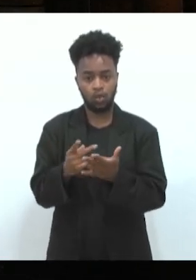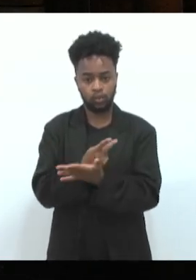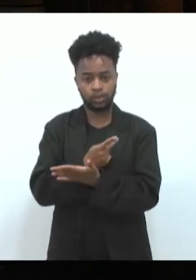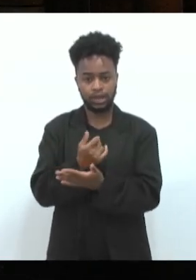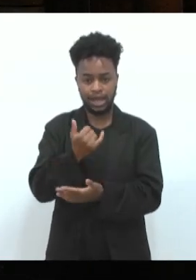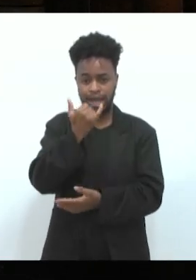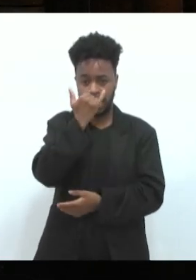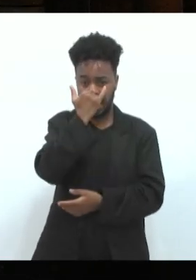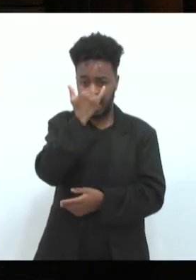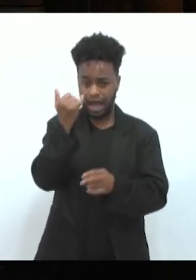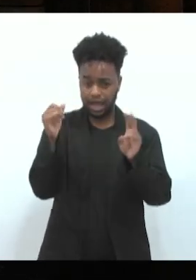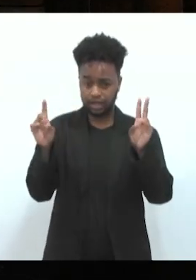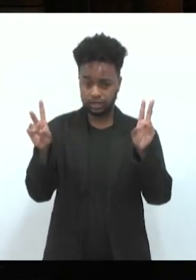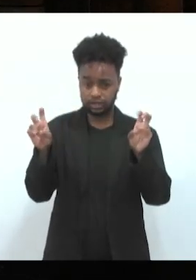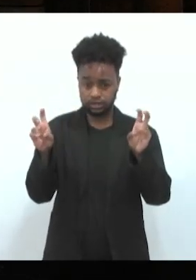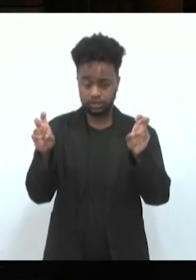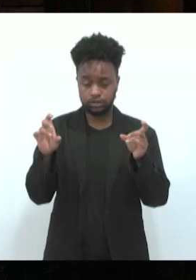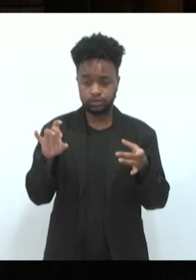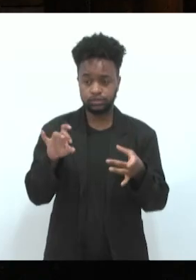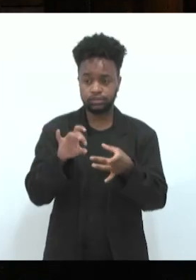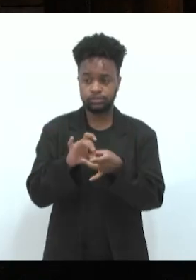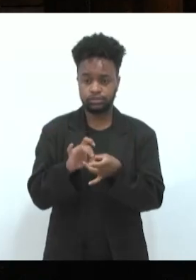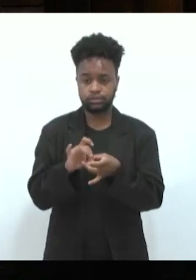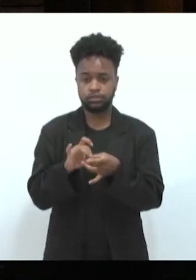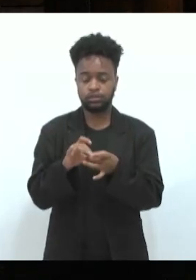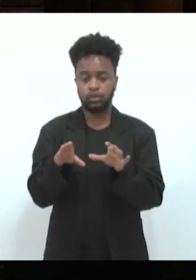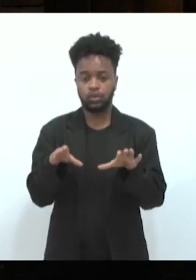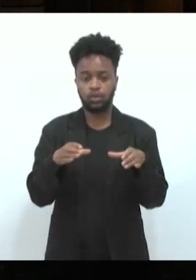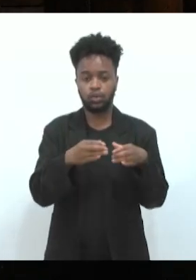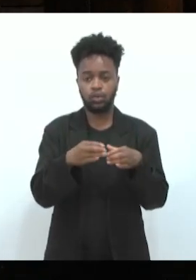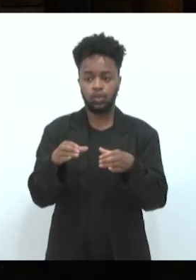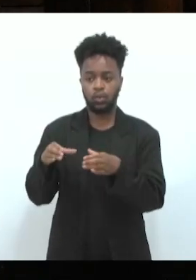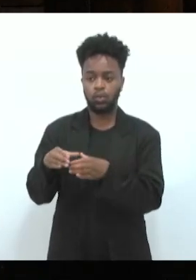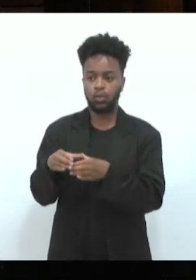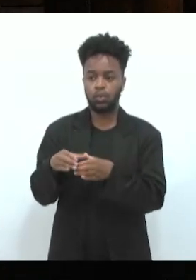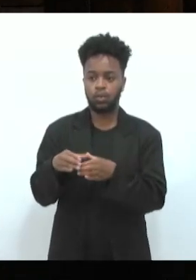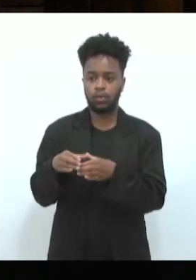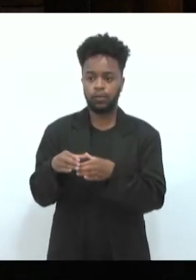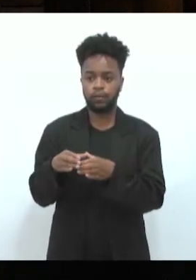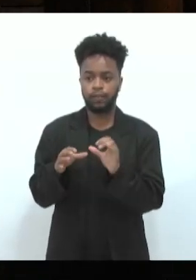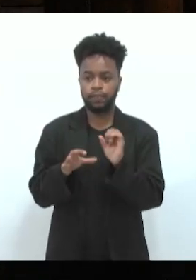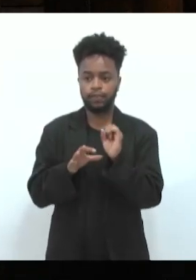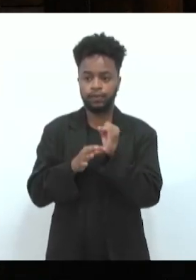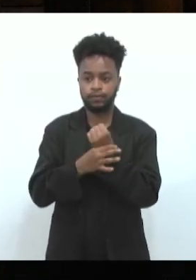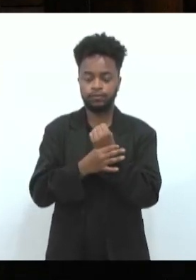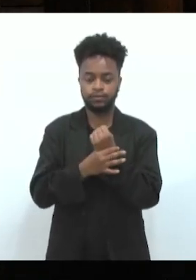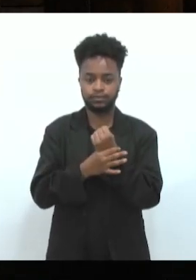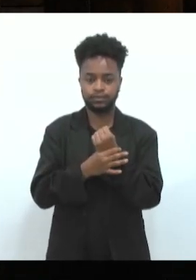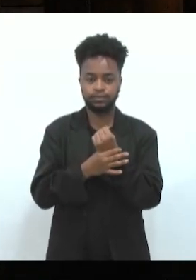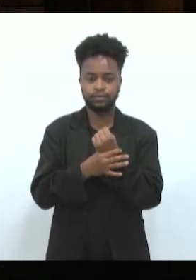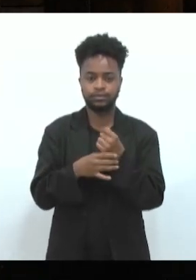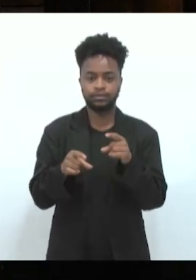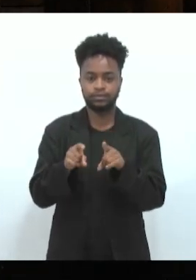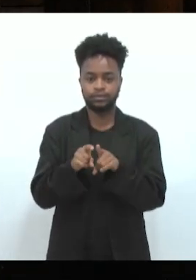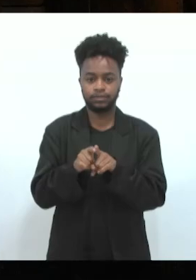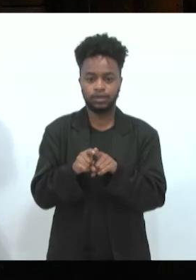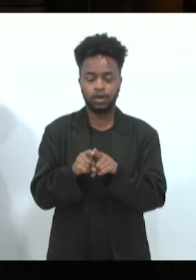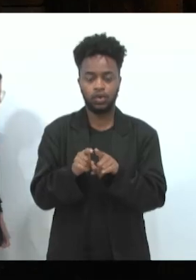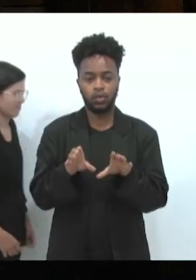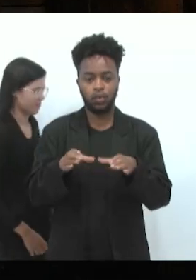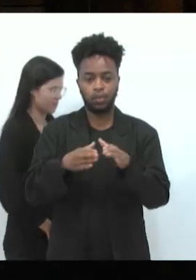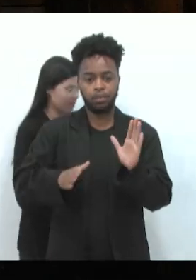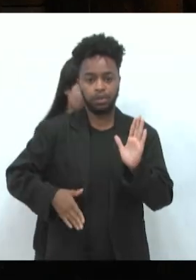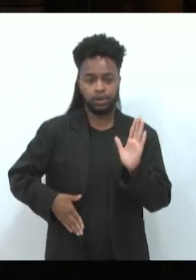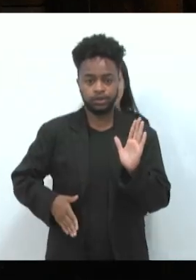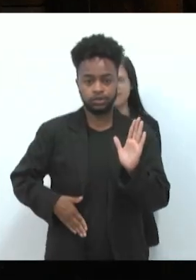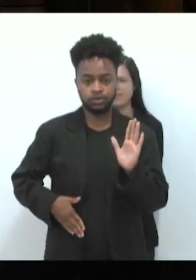acidentes envolvendo terceiros entre as forças da segurança e o narcotráfico associado